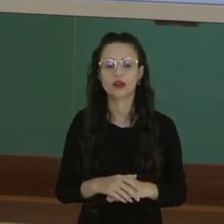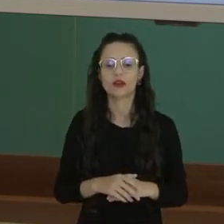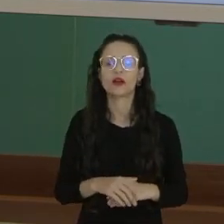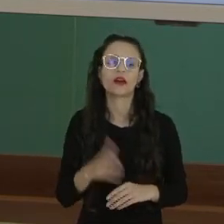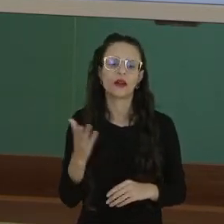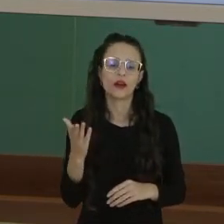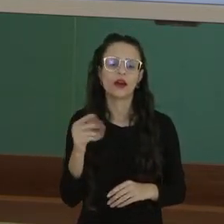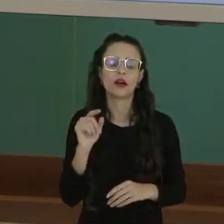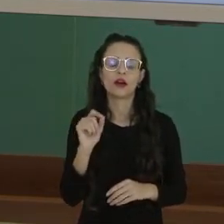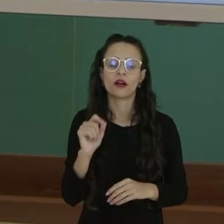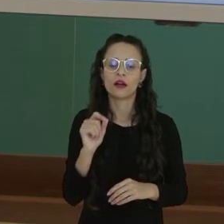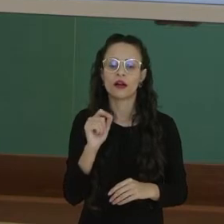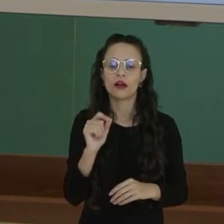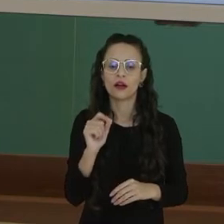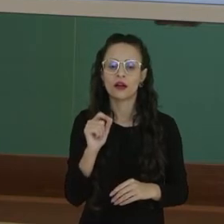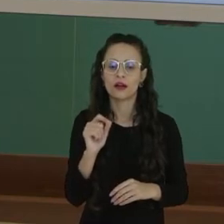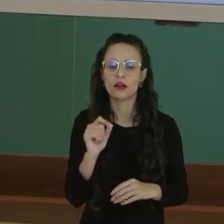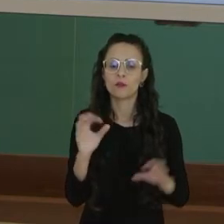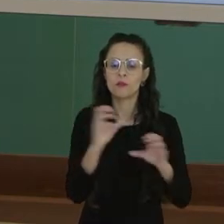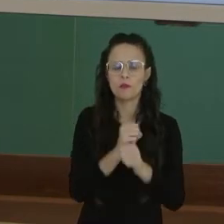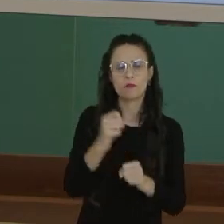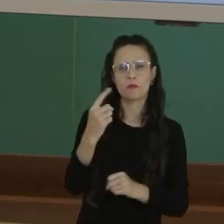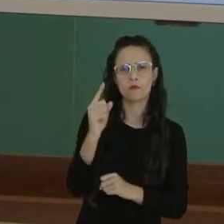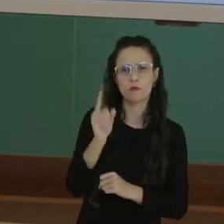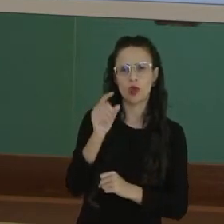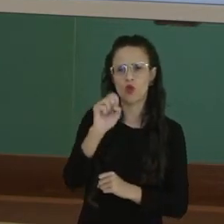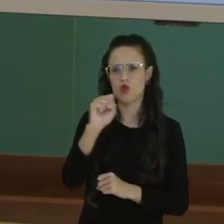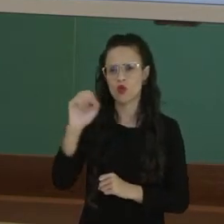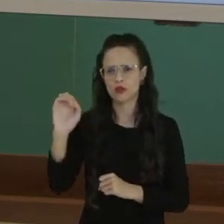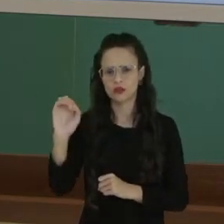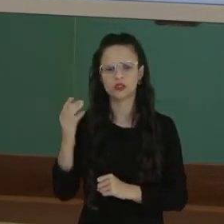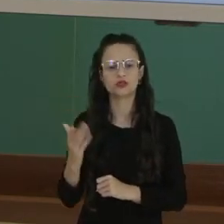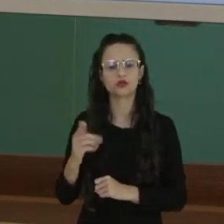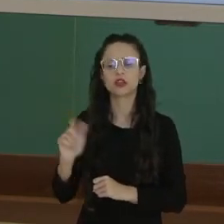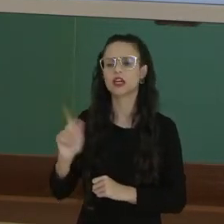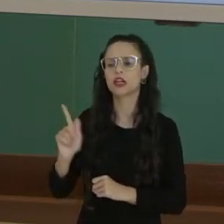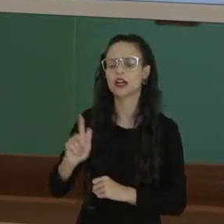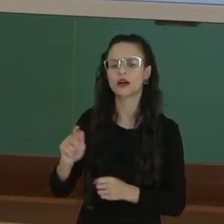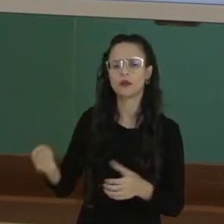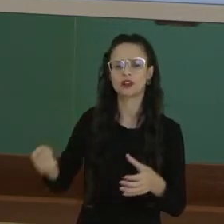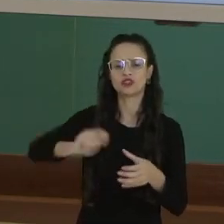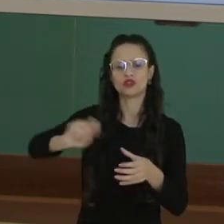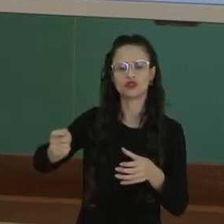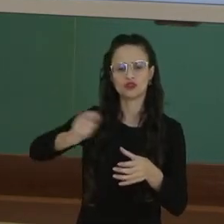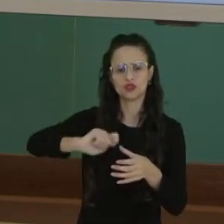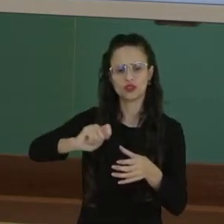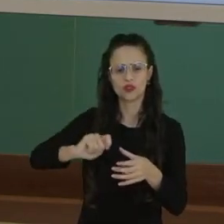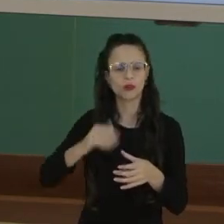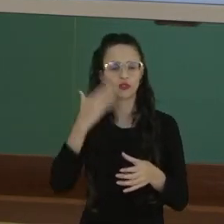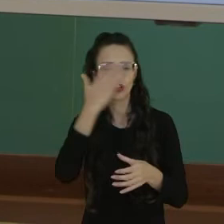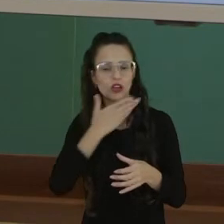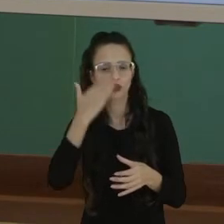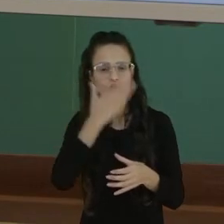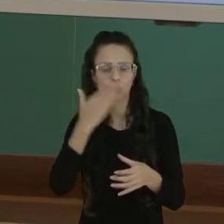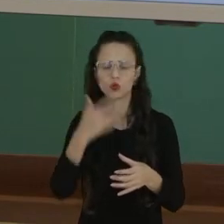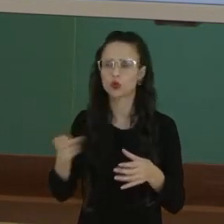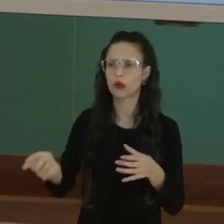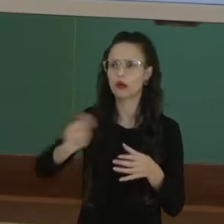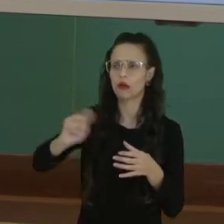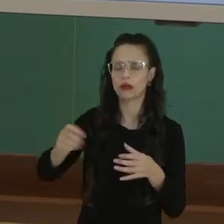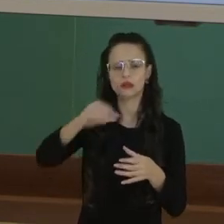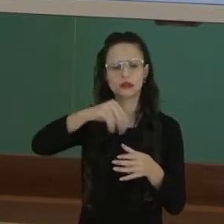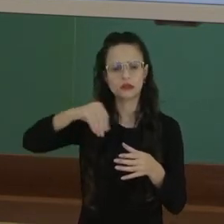tem ali, somando a 1.800, mais lá umas gramas de fermento, umas gramas de açúcar, umas gramas de